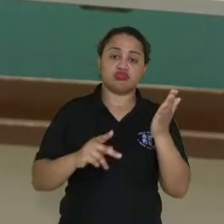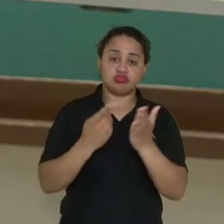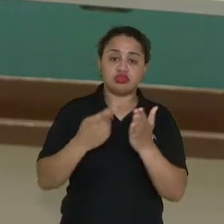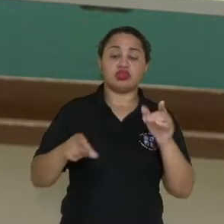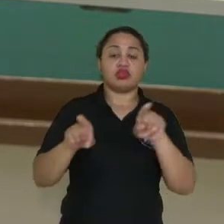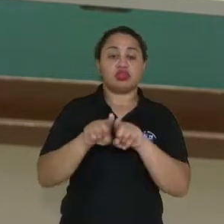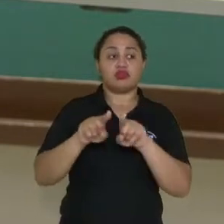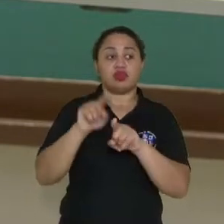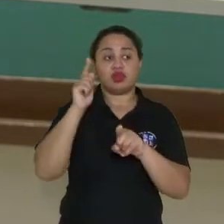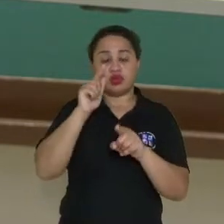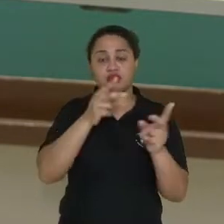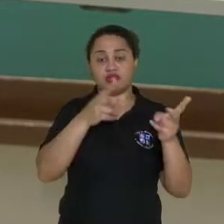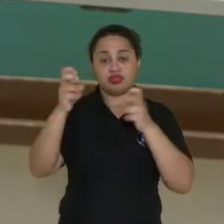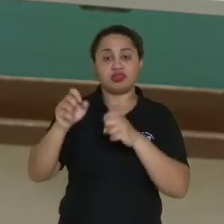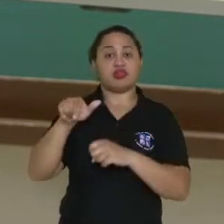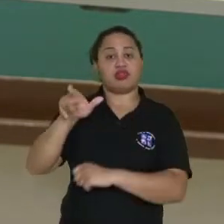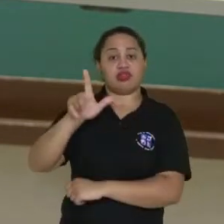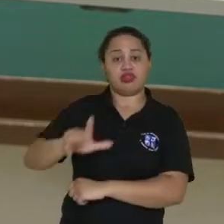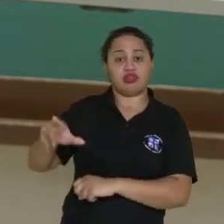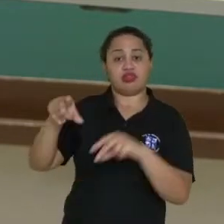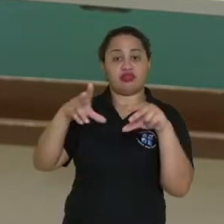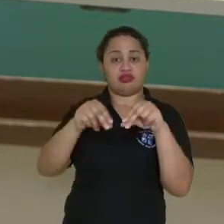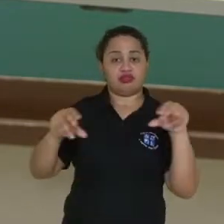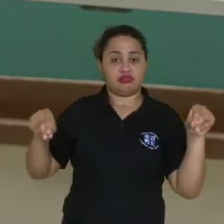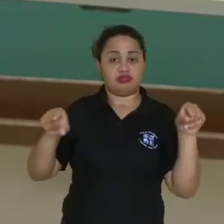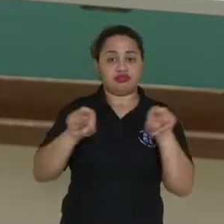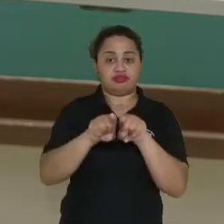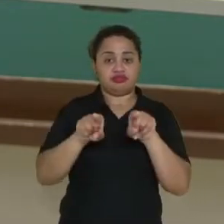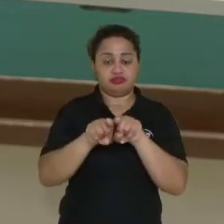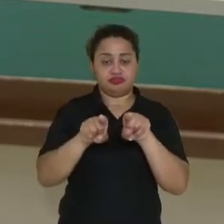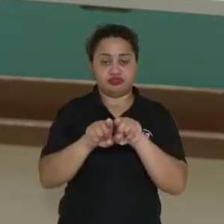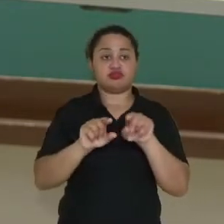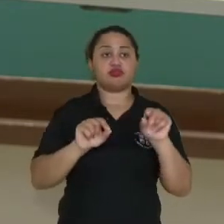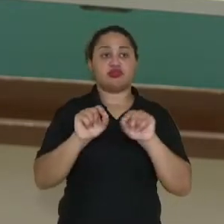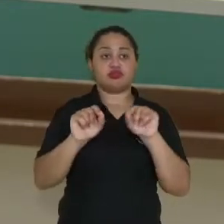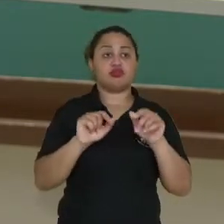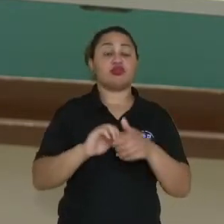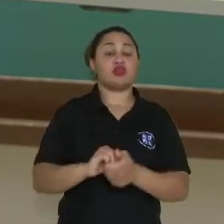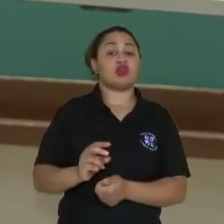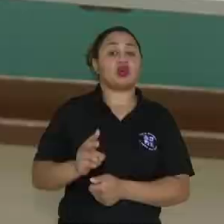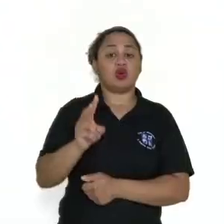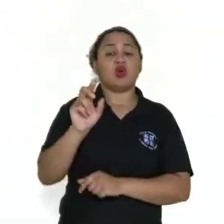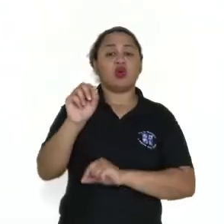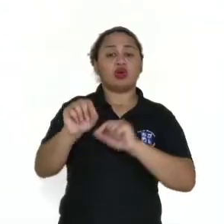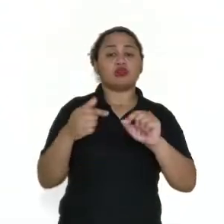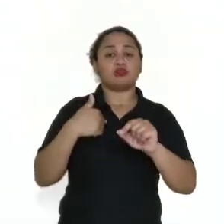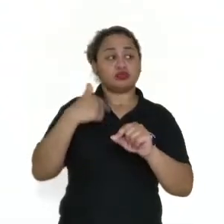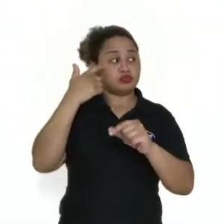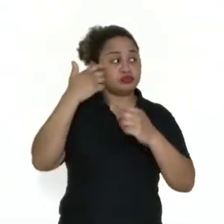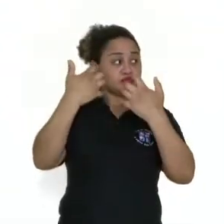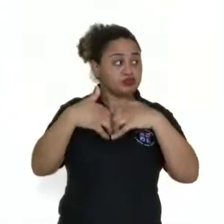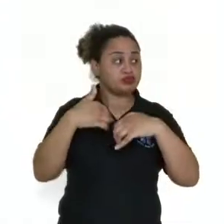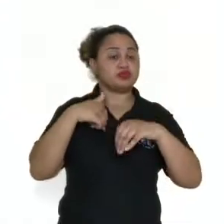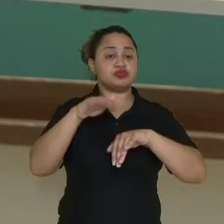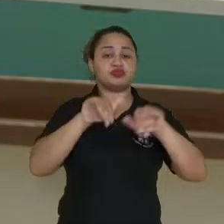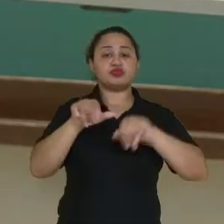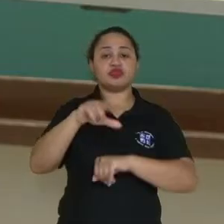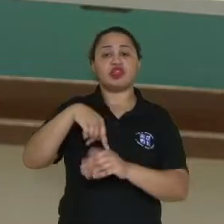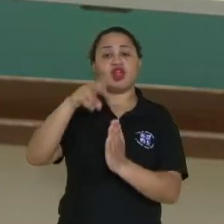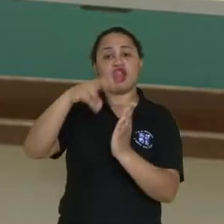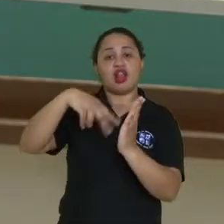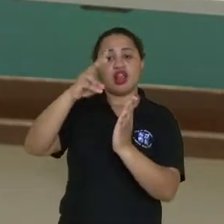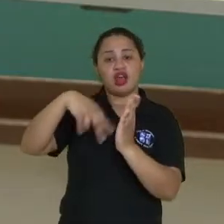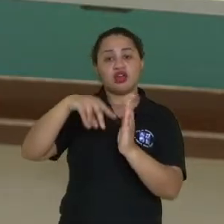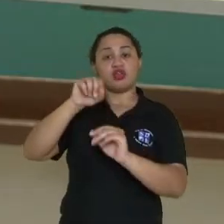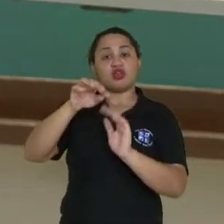pode verificar aí nesse tipo de literatura, certo? Continuando então as nossas reflexões, eu convido vocês a fazer a leitura